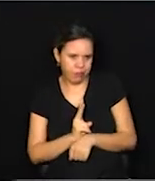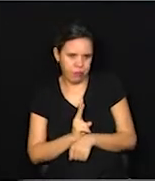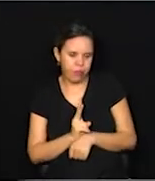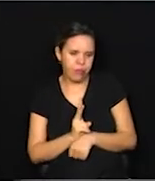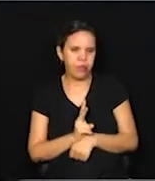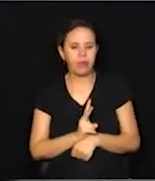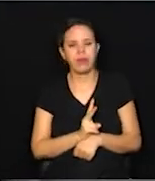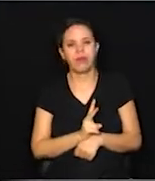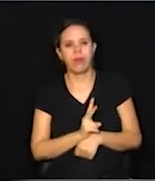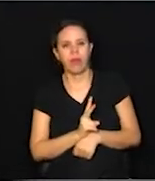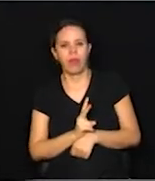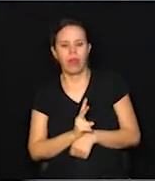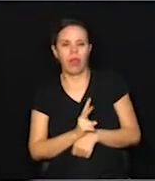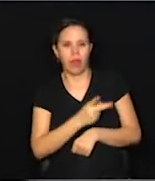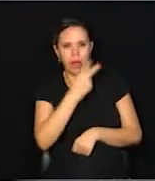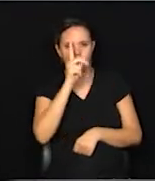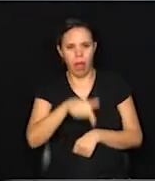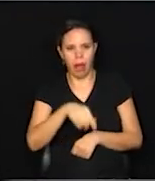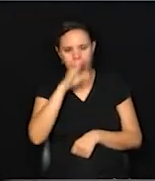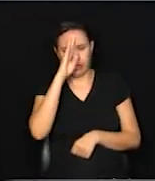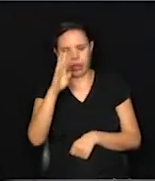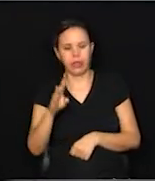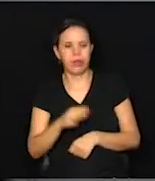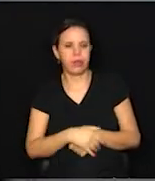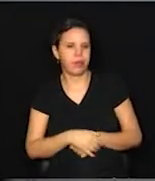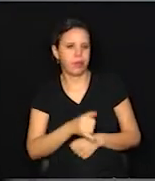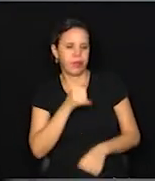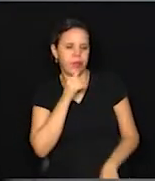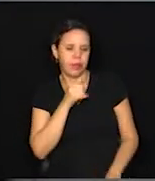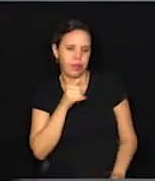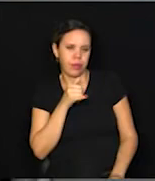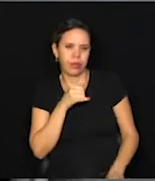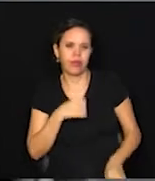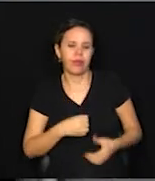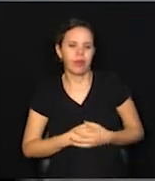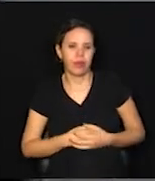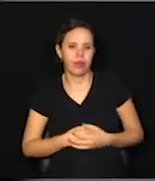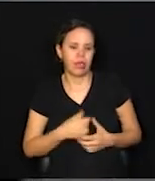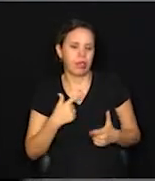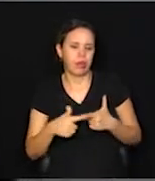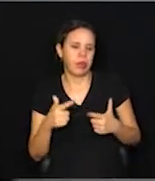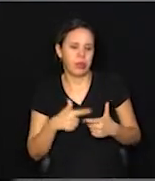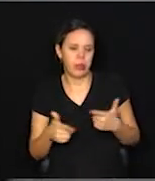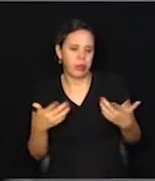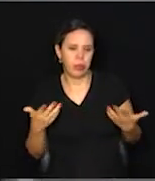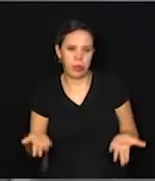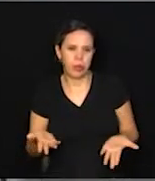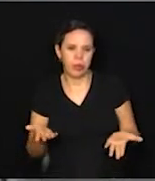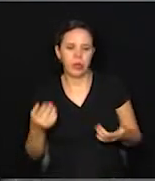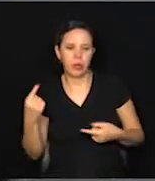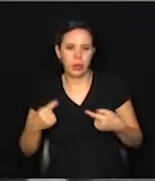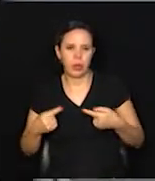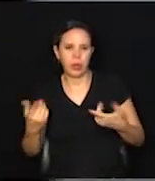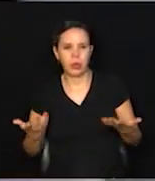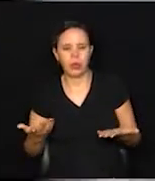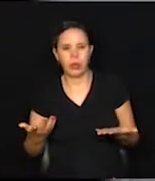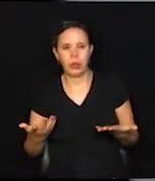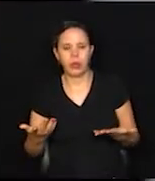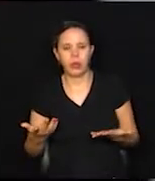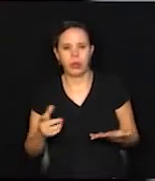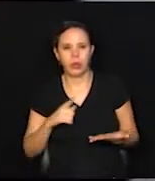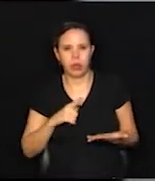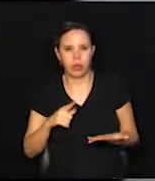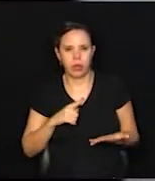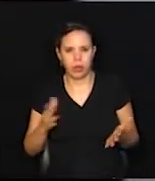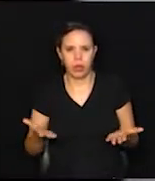e aí talvez esteja o principal, digamos assim, principal problema dessa discussão, porque de um lado tem levado